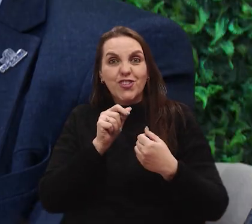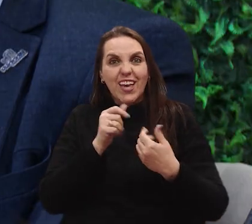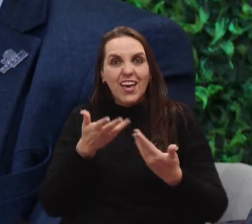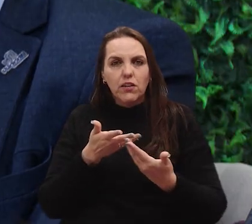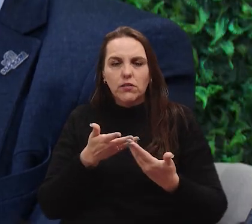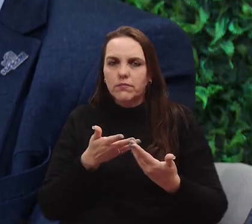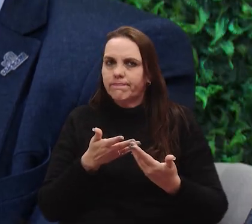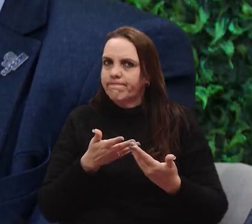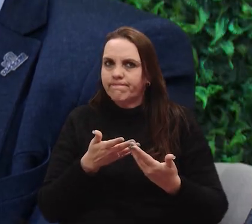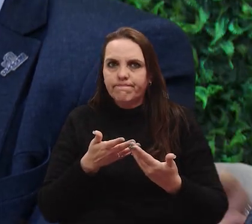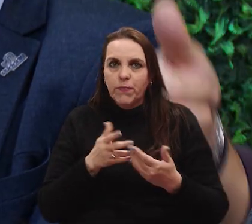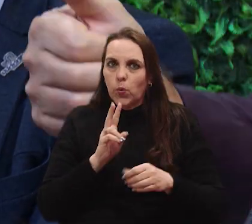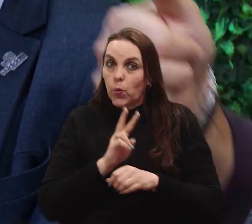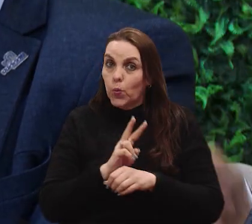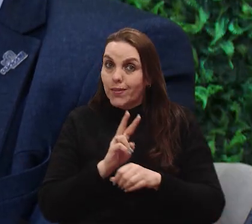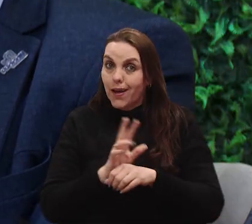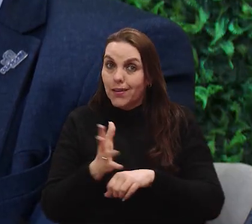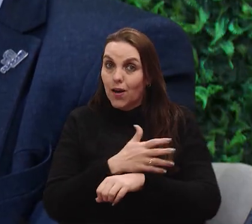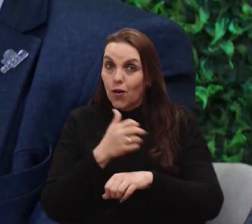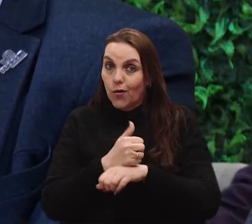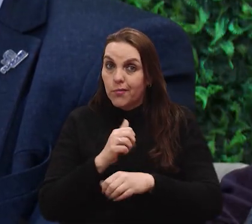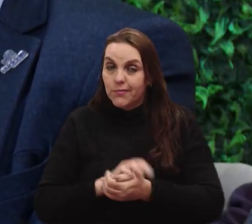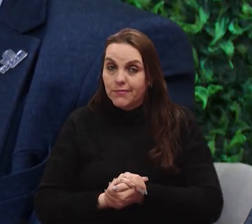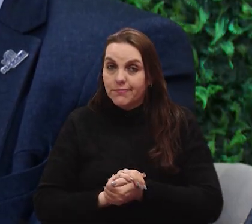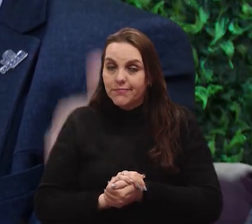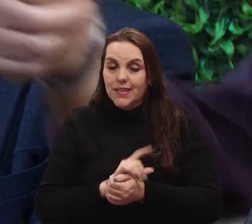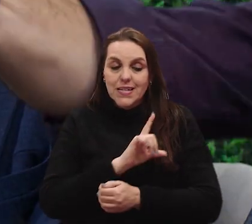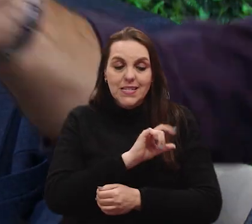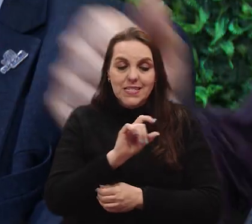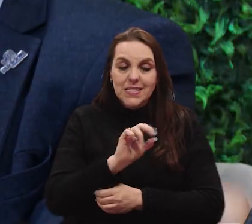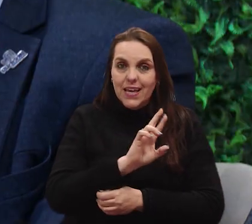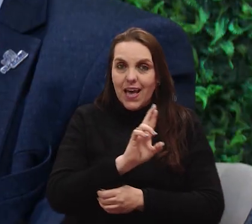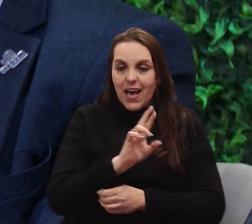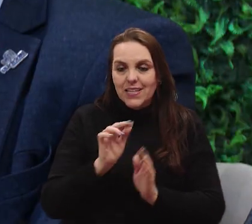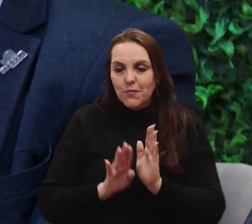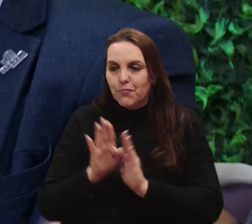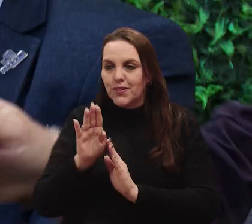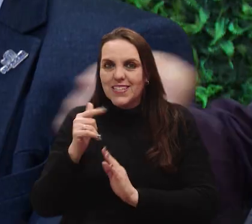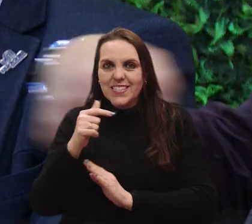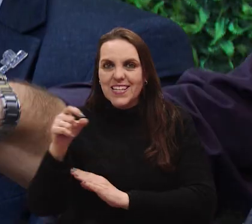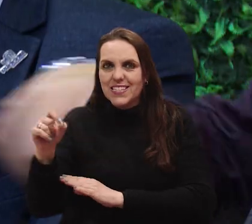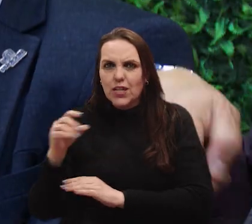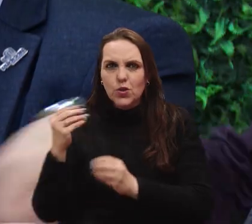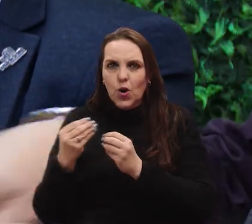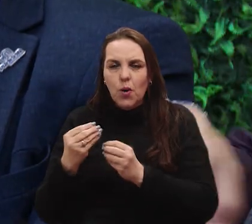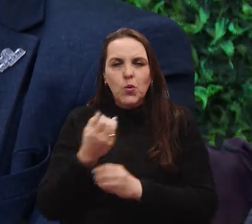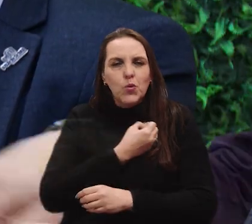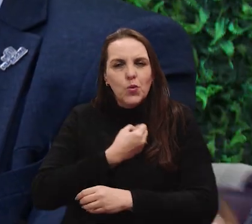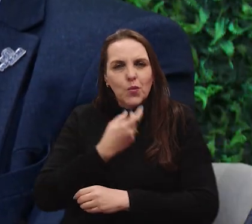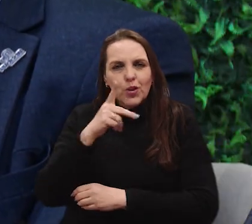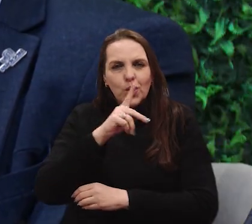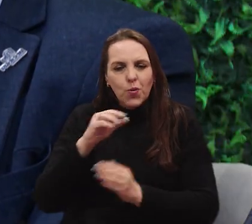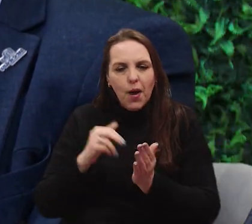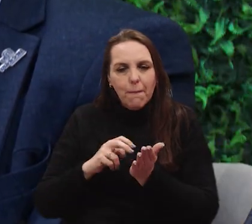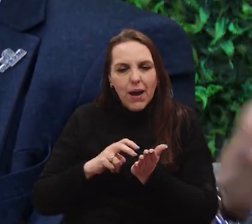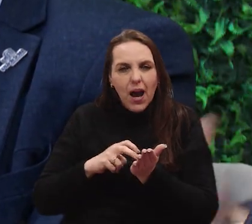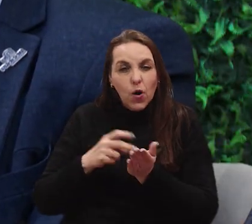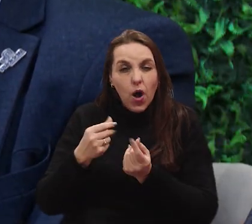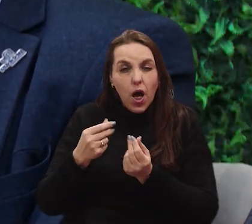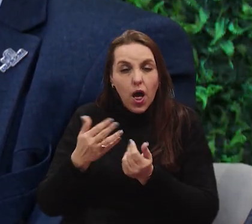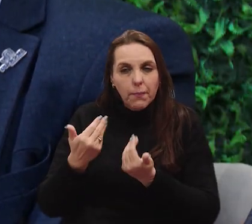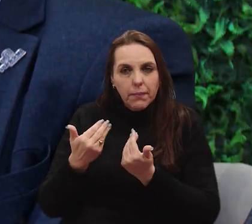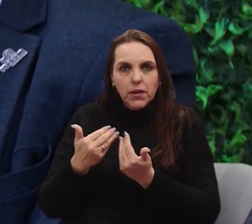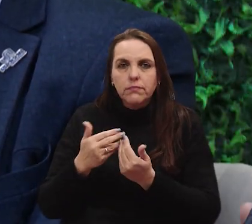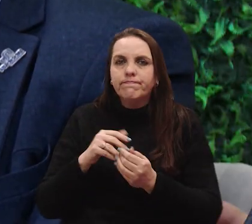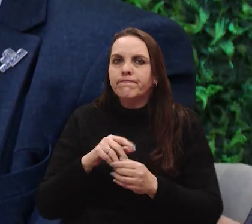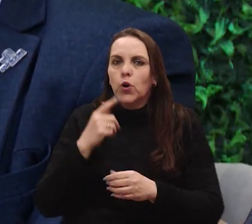tem um valor a mais para receber mesmo. De 100 foi para 700, a RGE vai te devolver. Eu só preciso do número da tua conta e tal. Quando tu vê, é